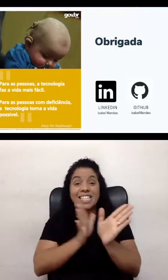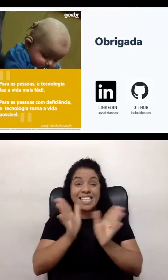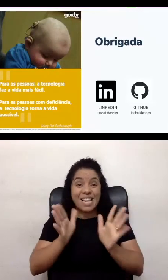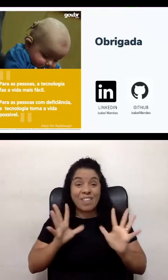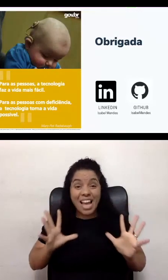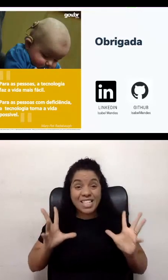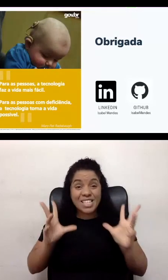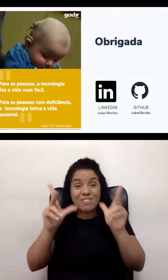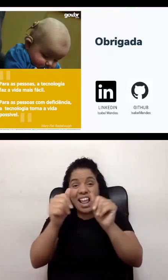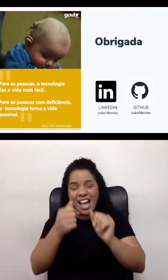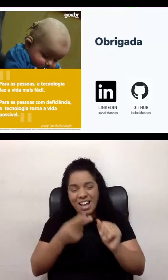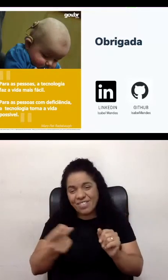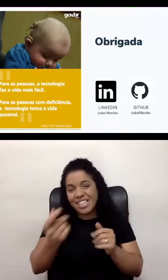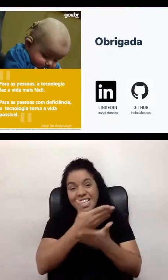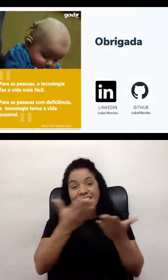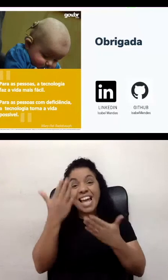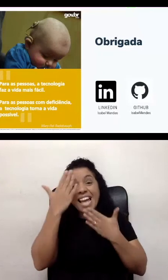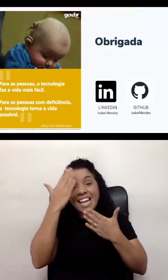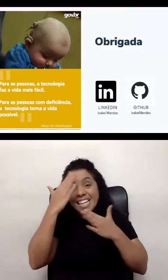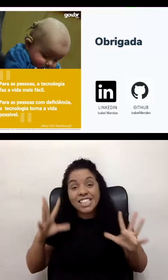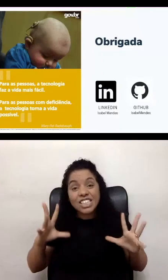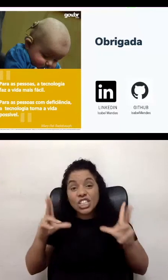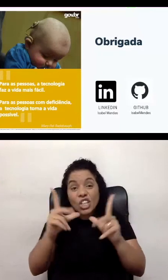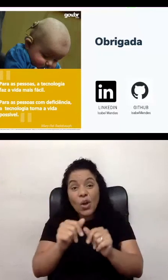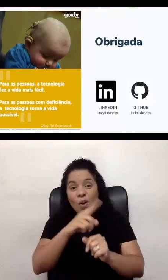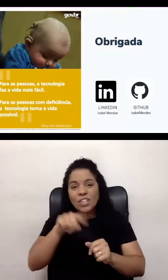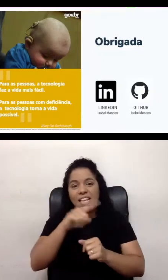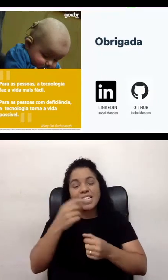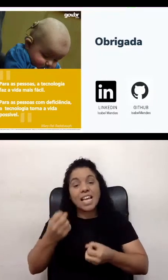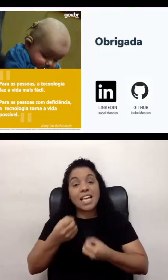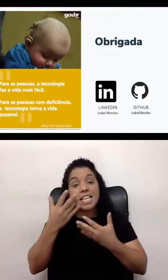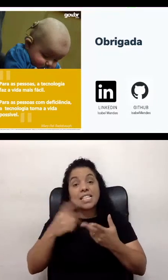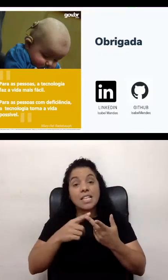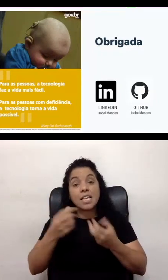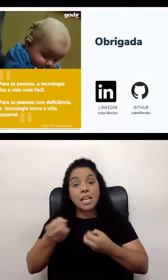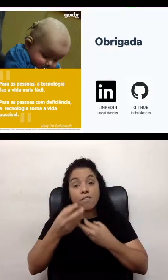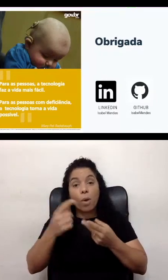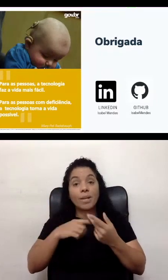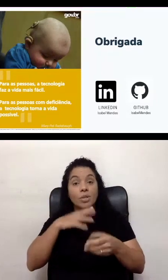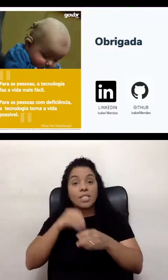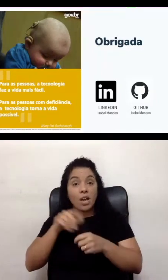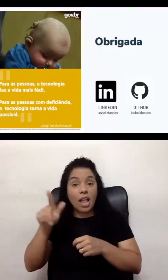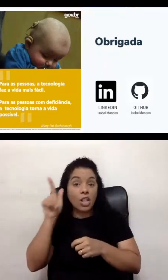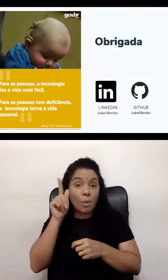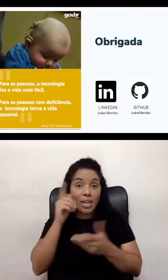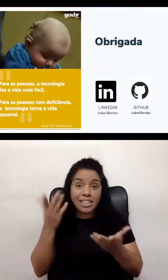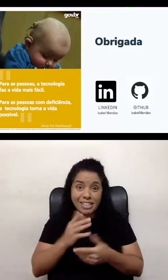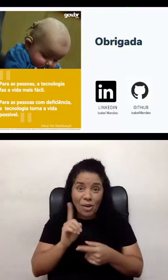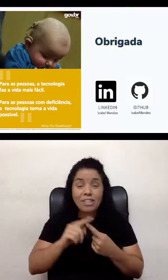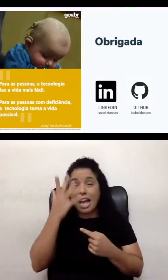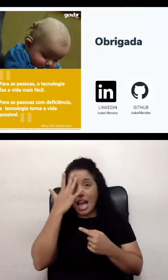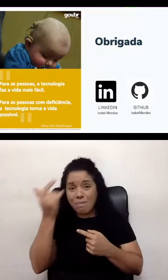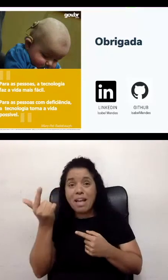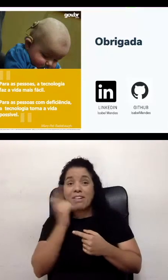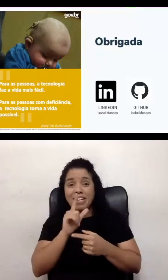Então, assim, agradeço muitíssimo todas essas informações e essa palestra está no meu Git, mas não hoje. Acho que amanhã eu